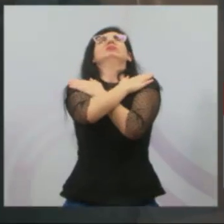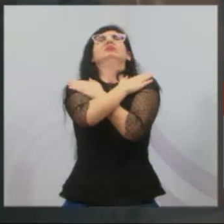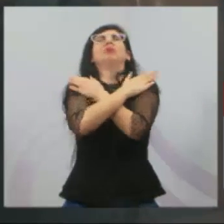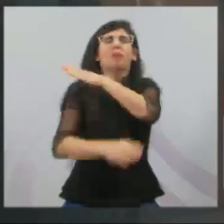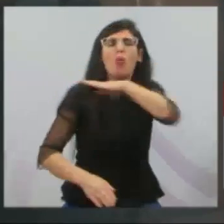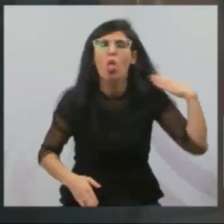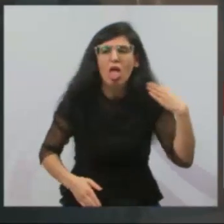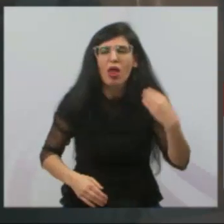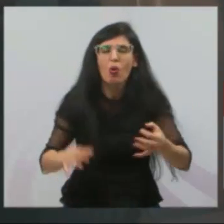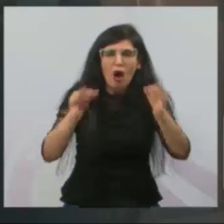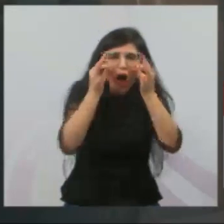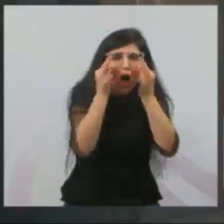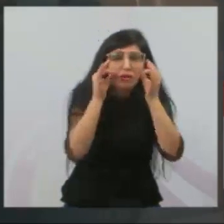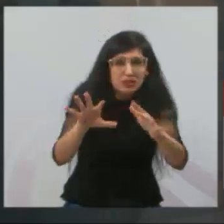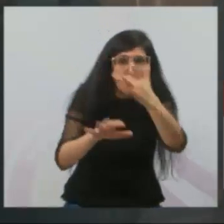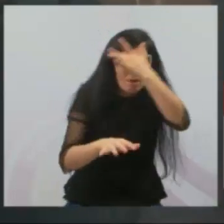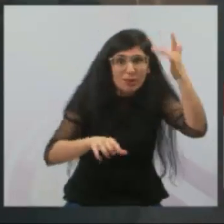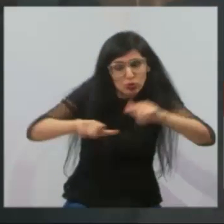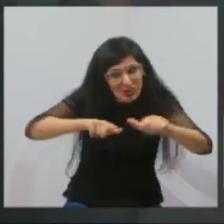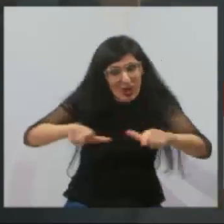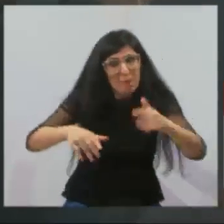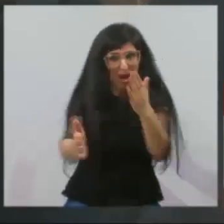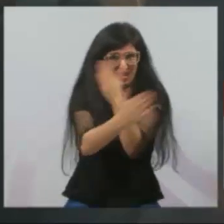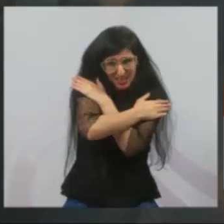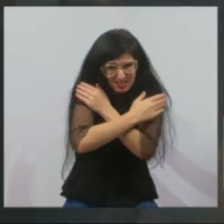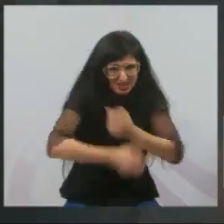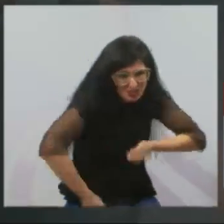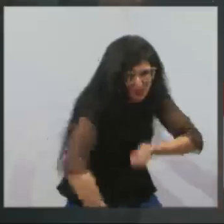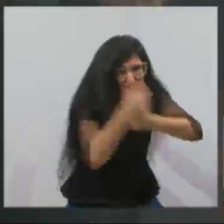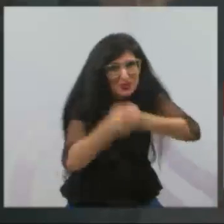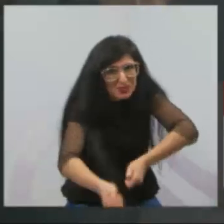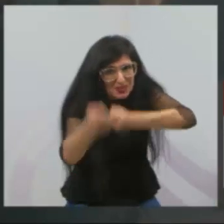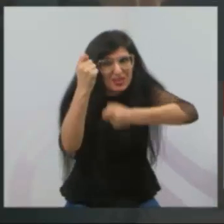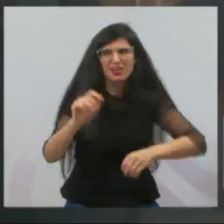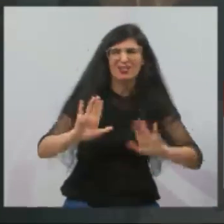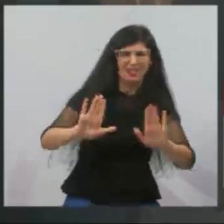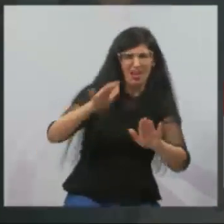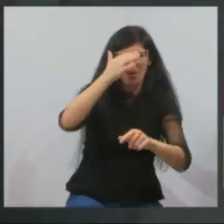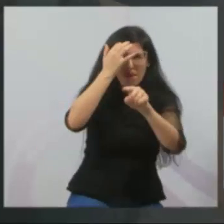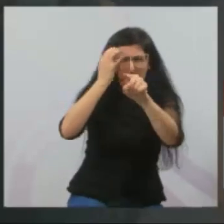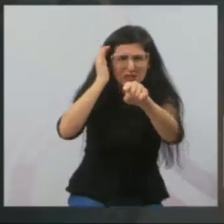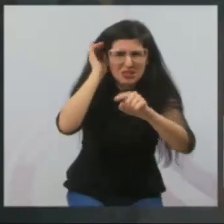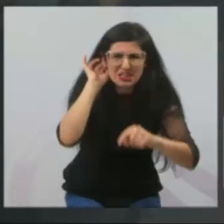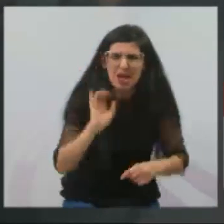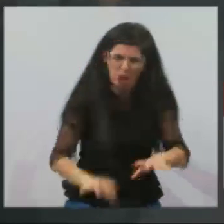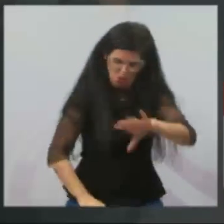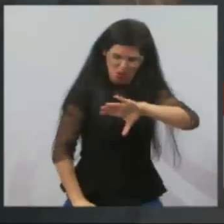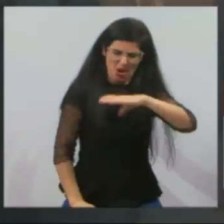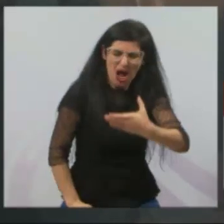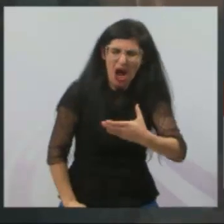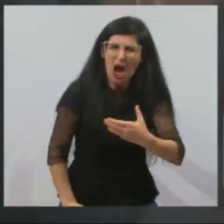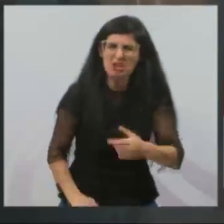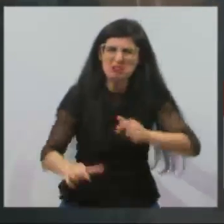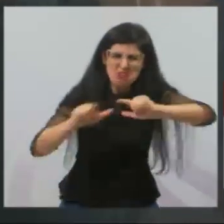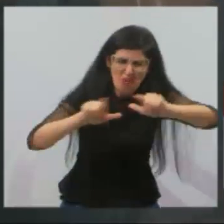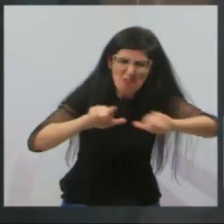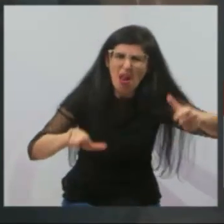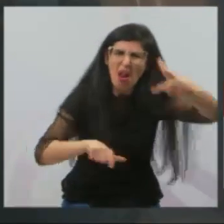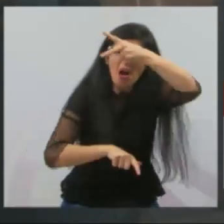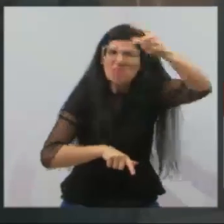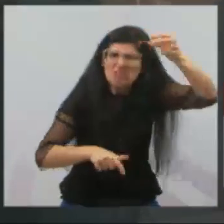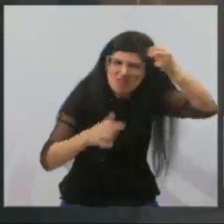está dizendo para eles que o prêmio que eles vão receber por serem servidores corajosos, servidores que